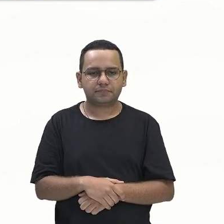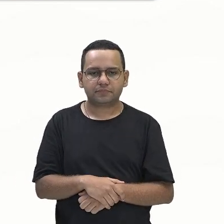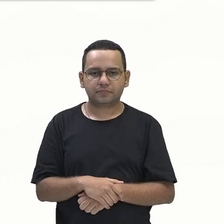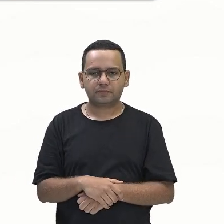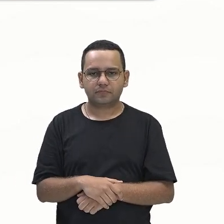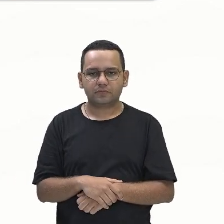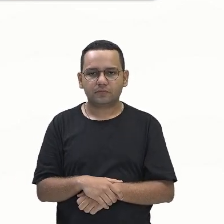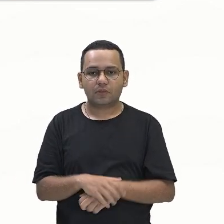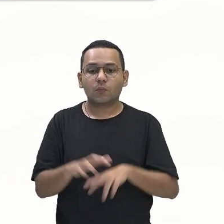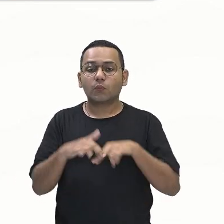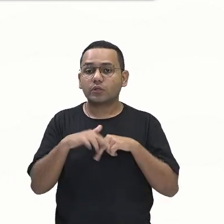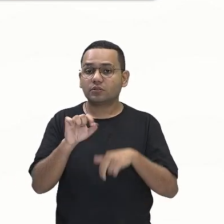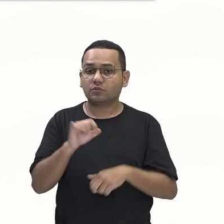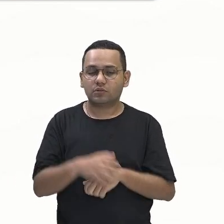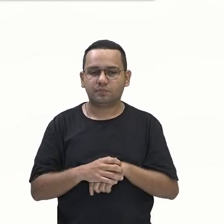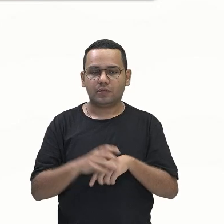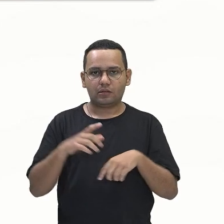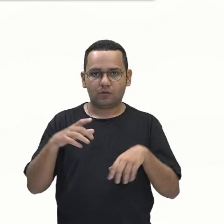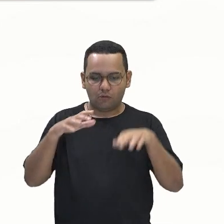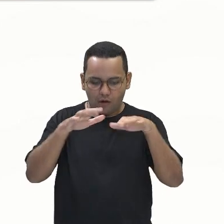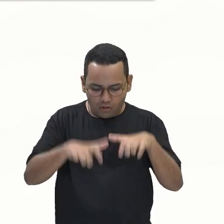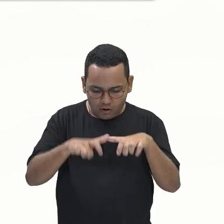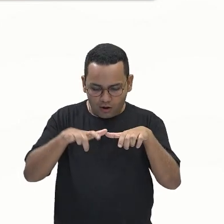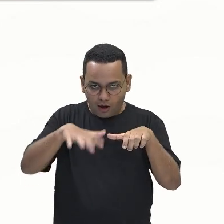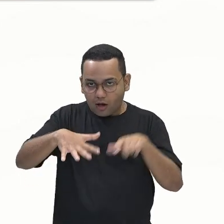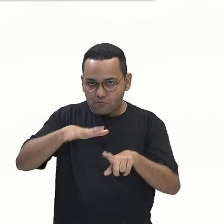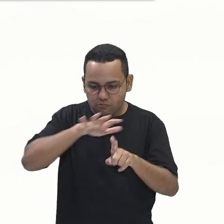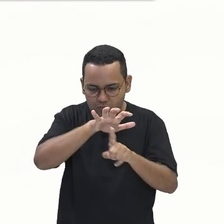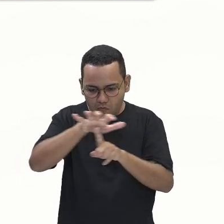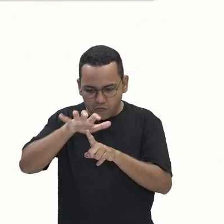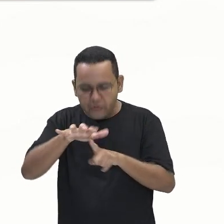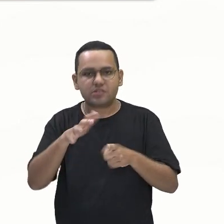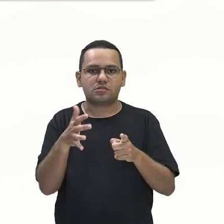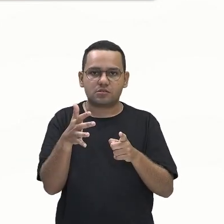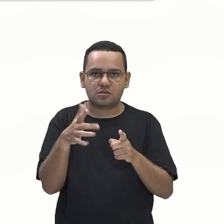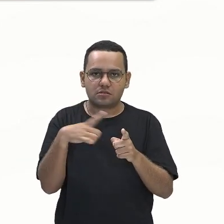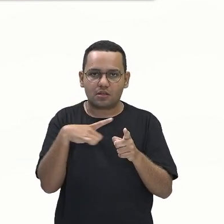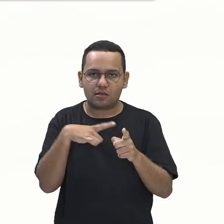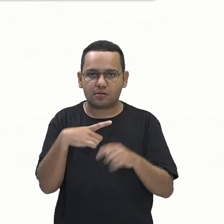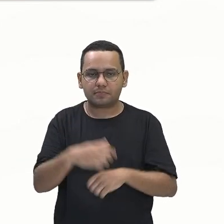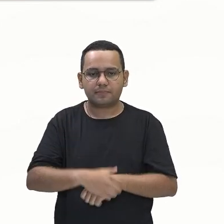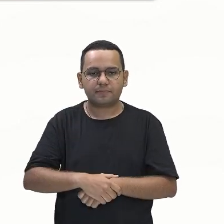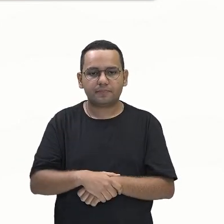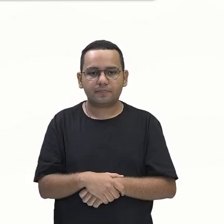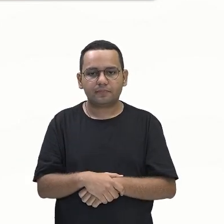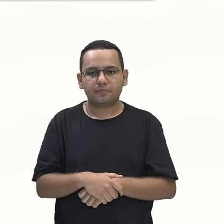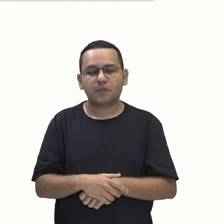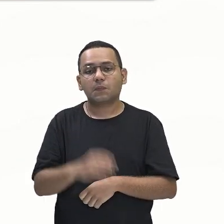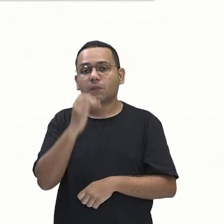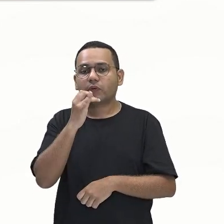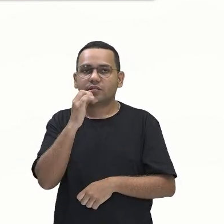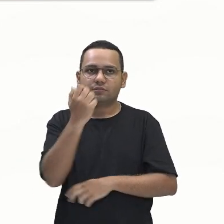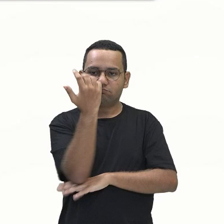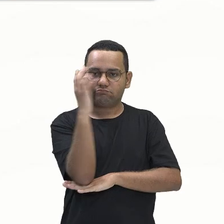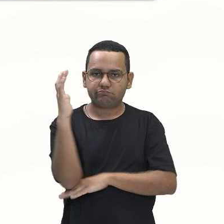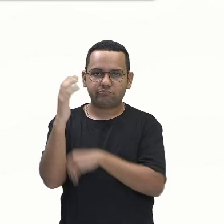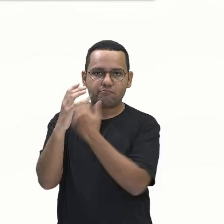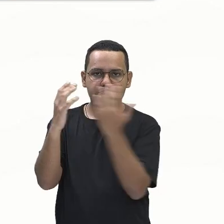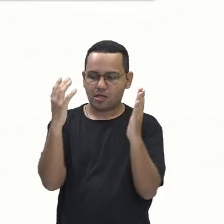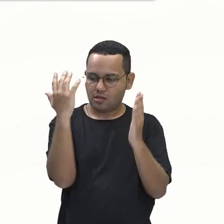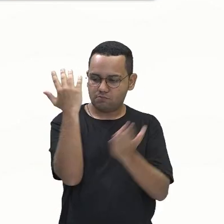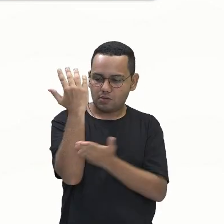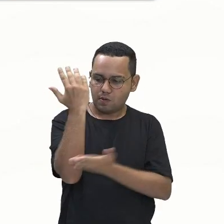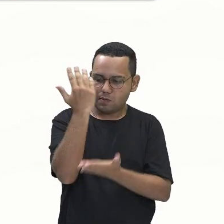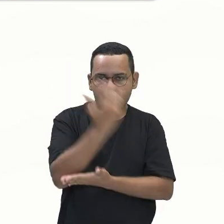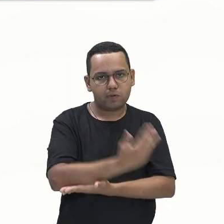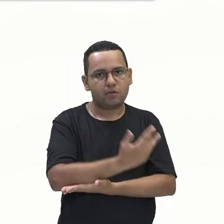ele é degradado, ele vai ser, digamos assim, desmatado, desflorestado, e